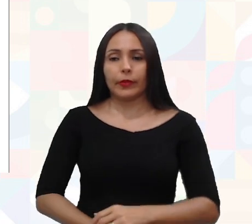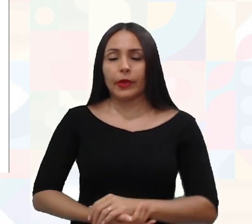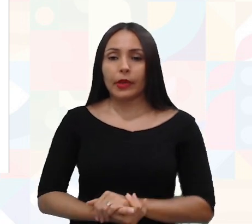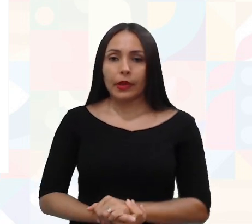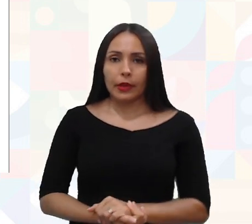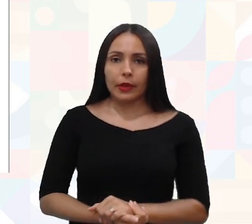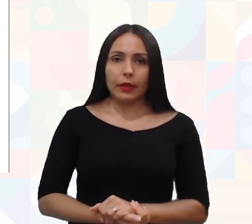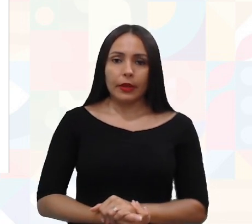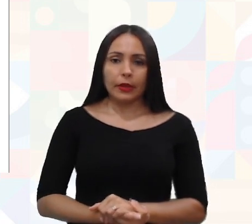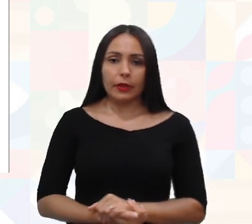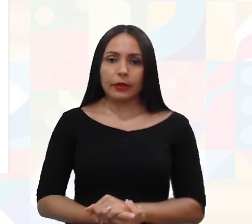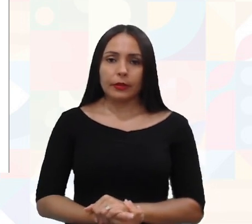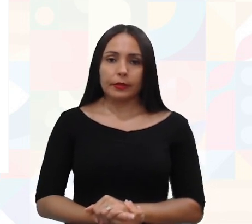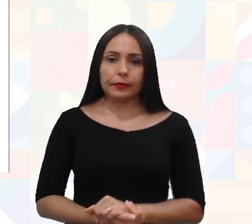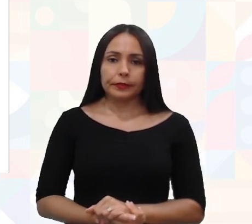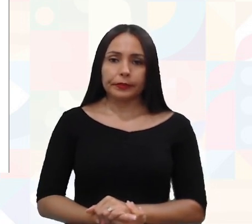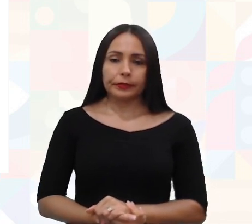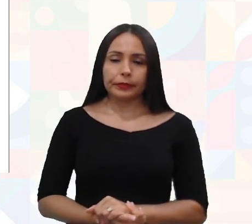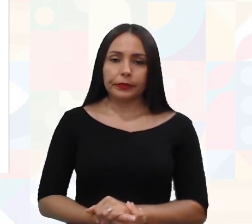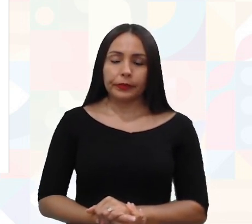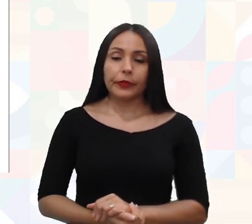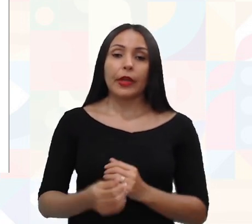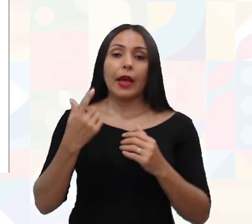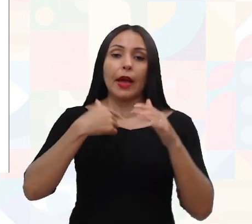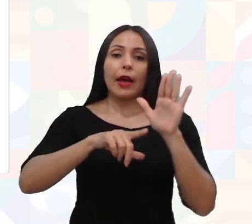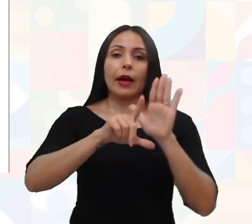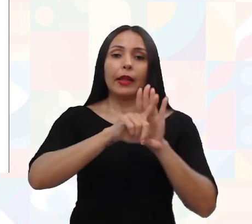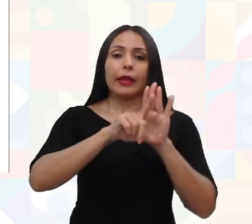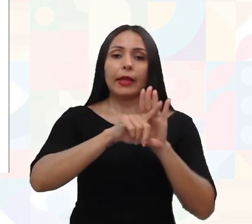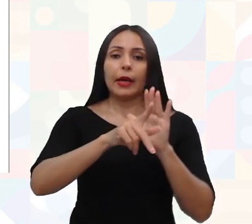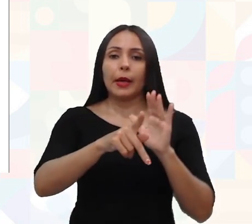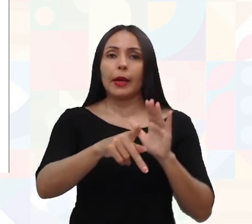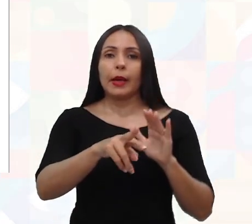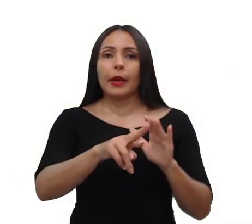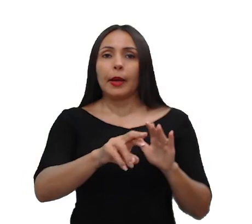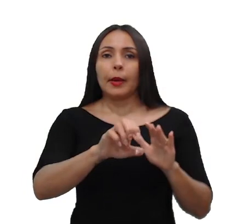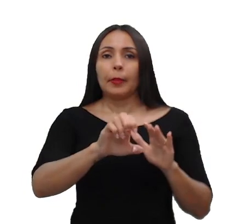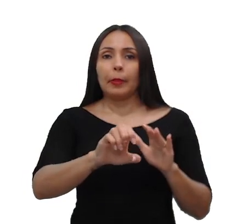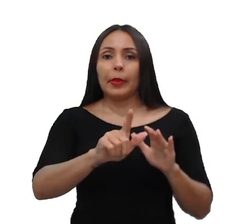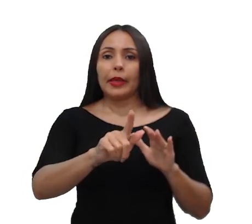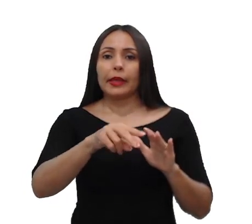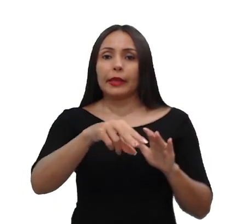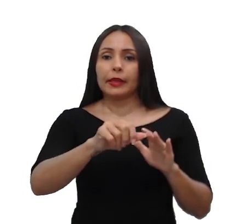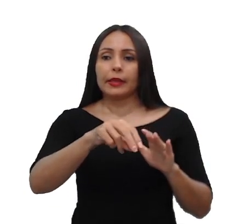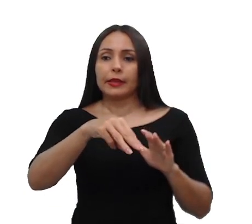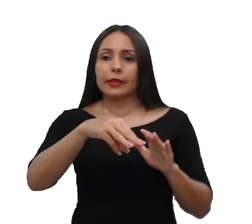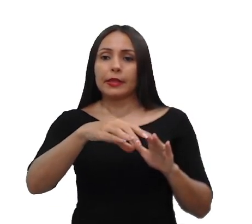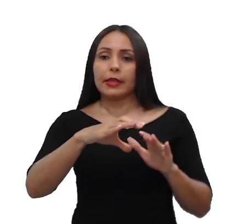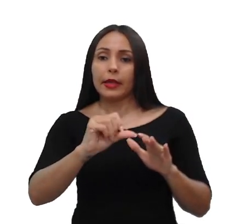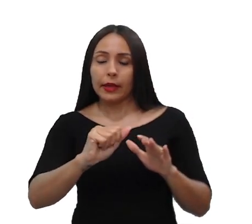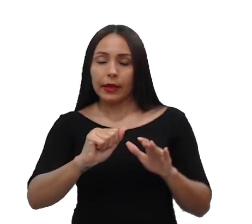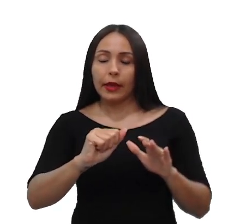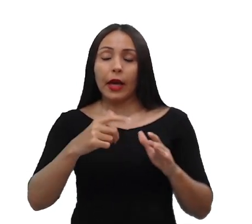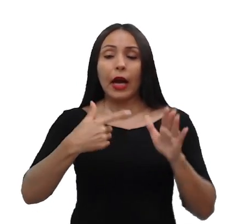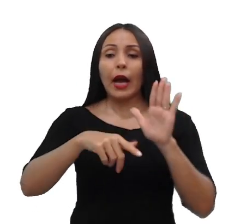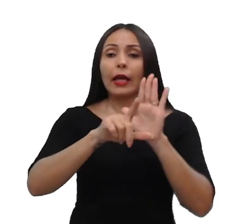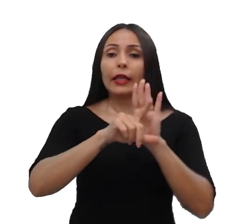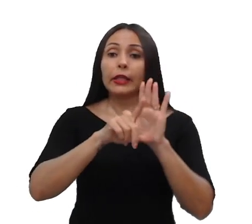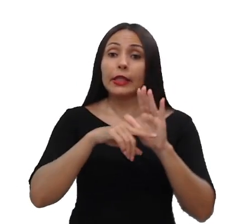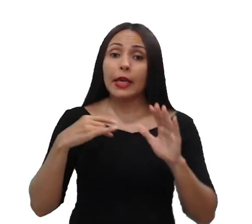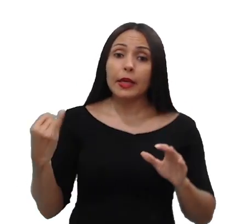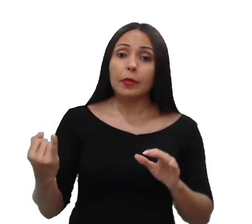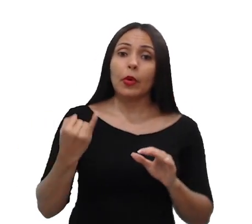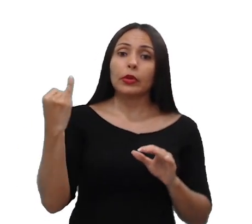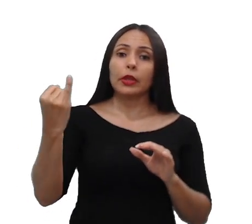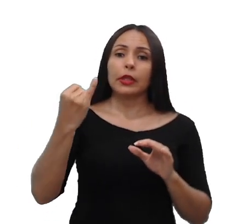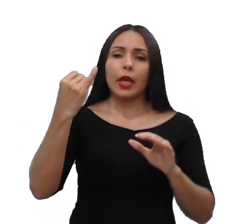já conhecido. Existe também a lei da pregnância. Essa lei diz que o que é fundamental para